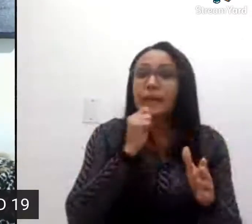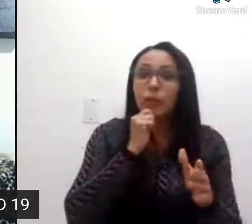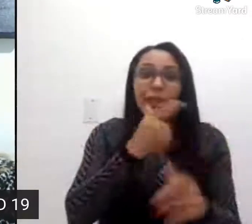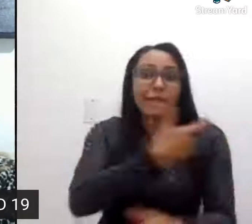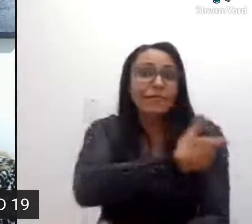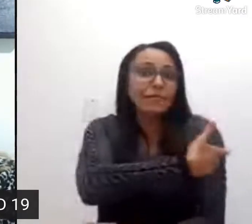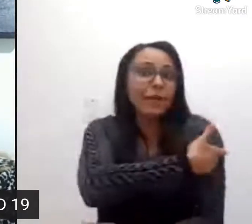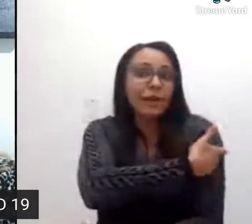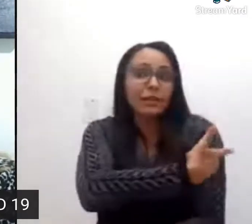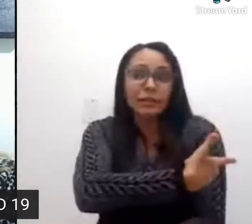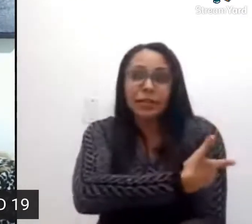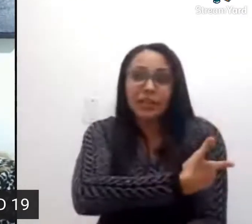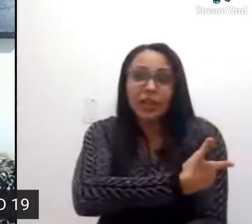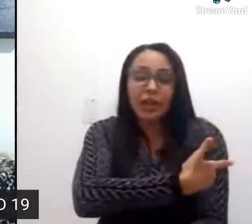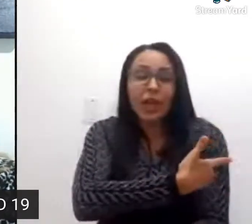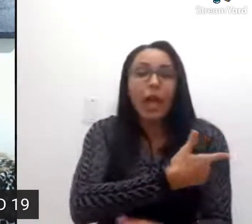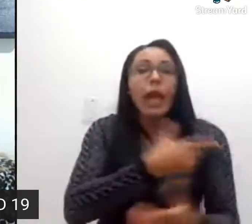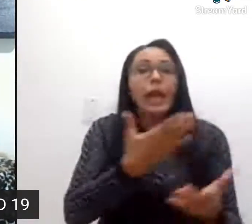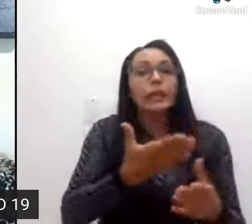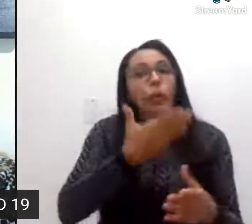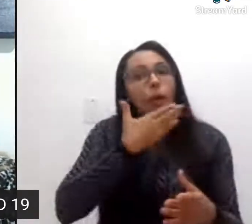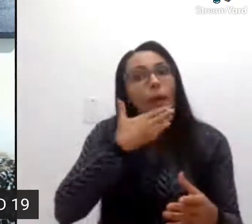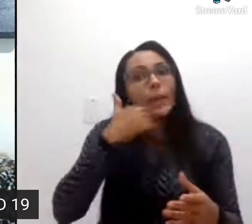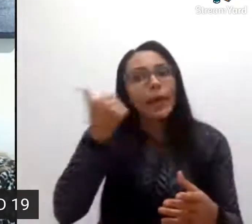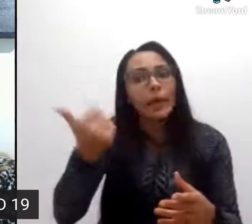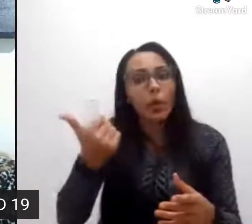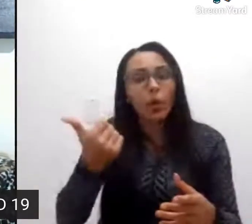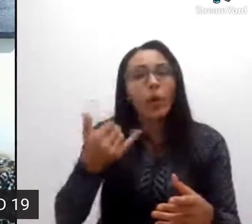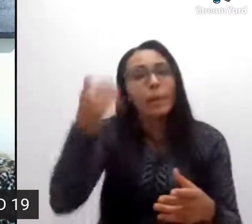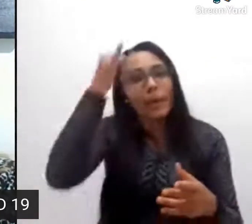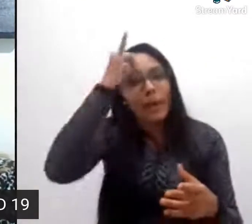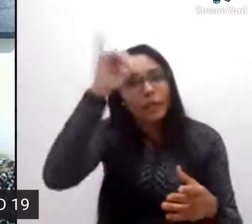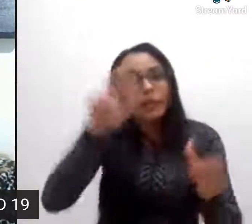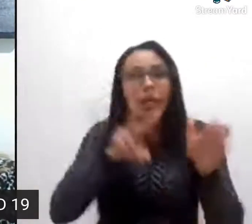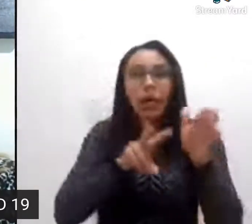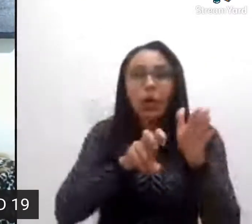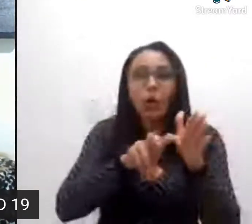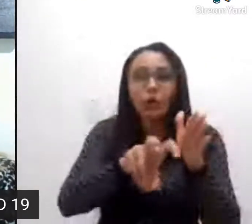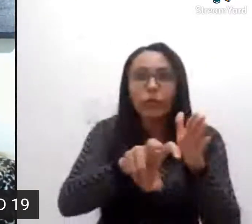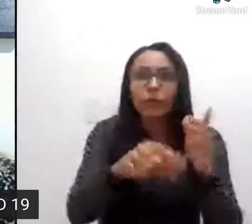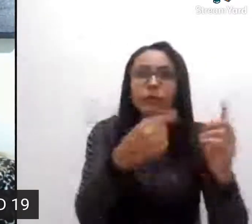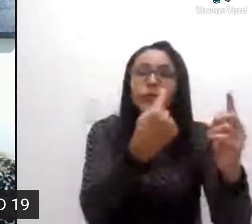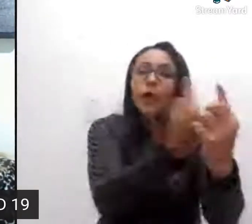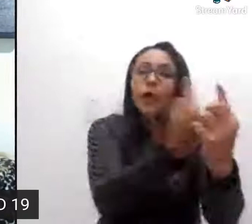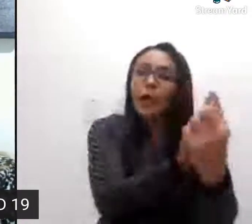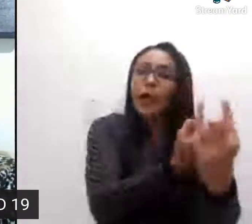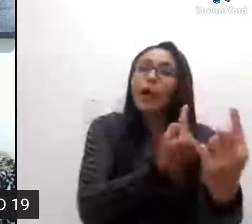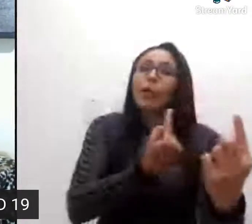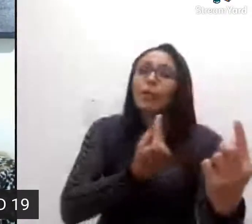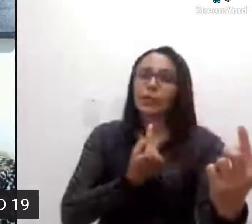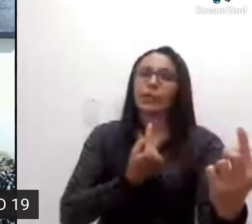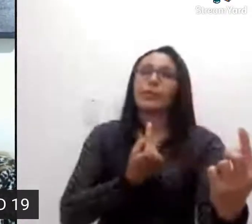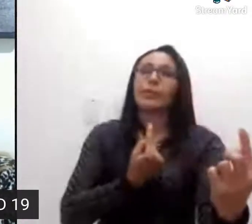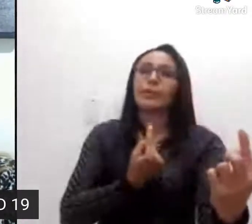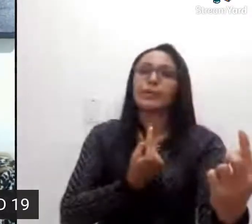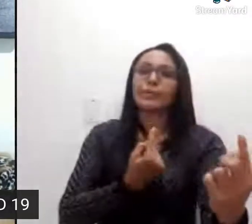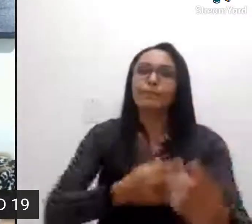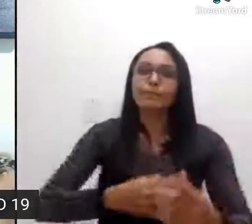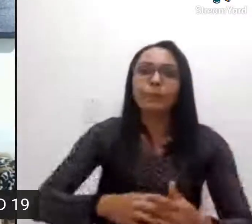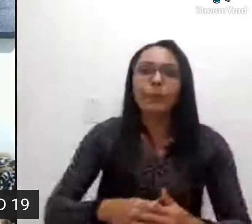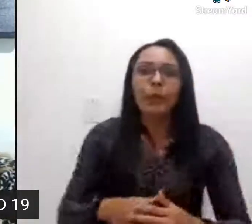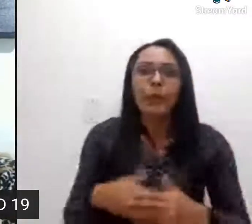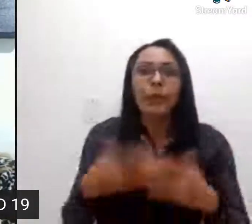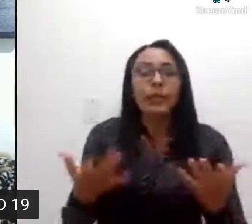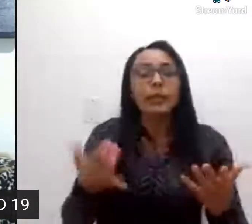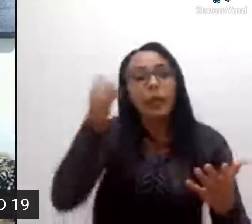melhor forma de prevenir o vírus é se afastar dele, né? Se afastar dele, seja